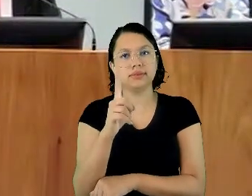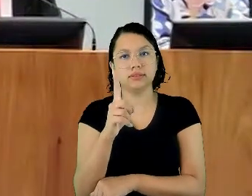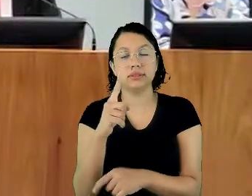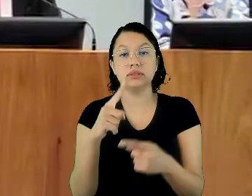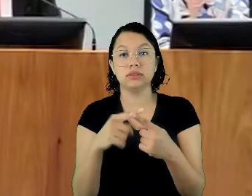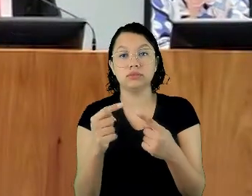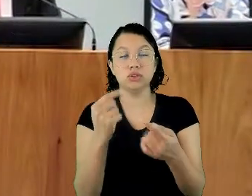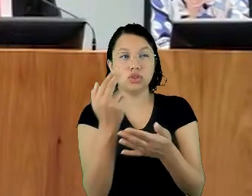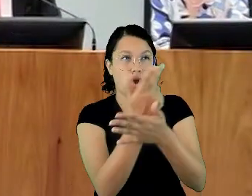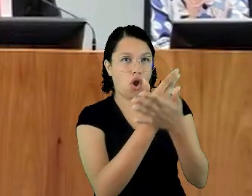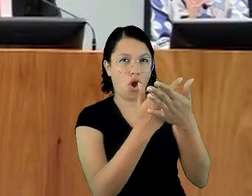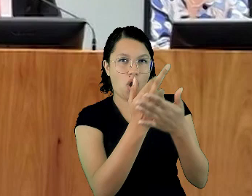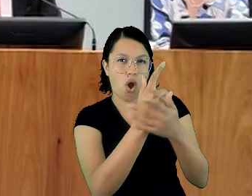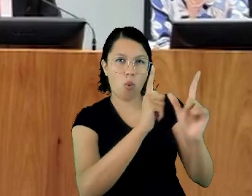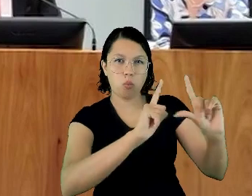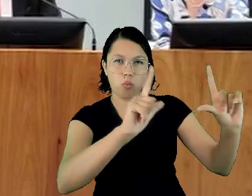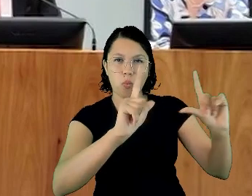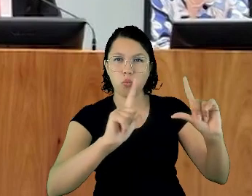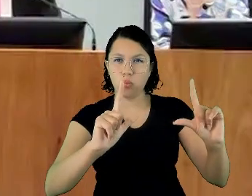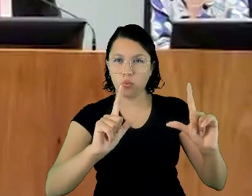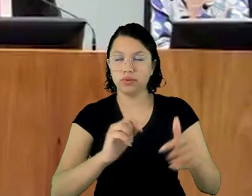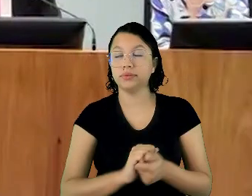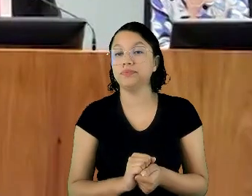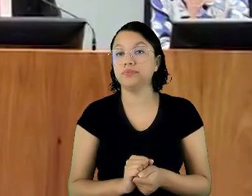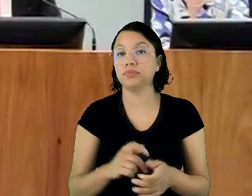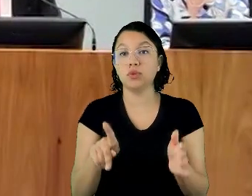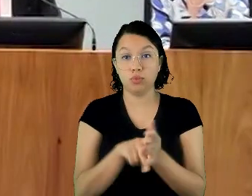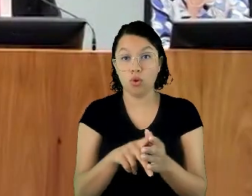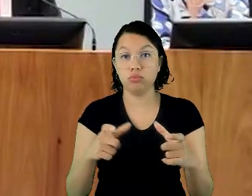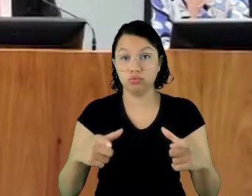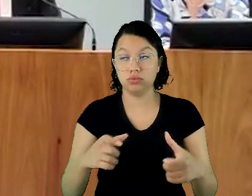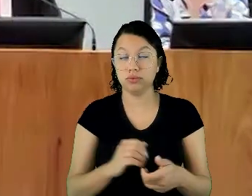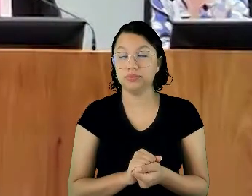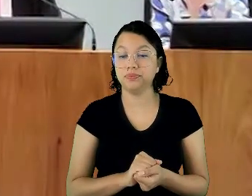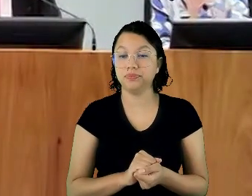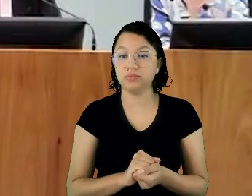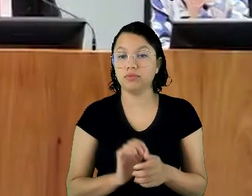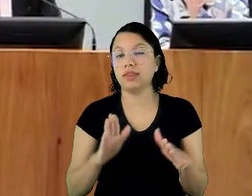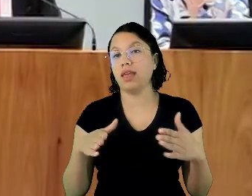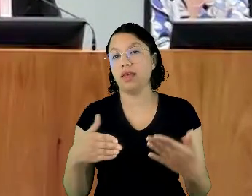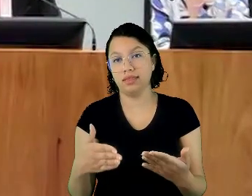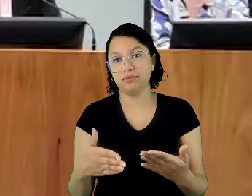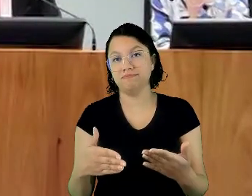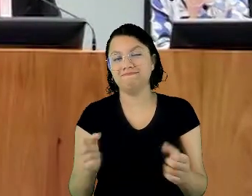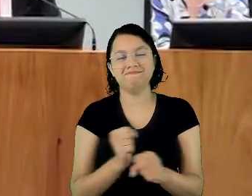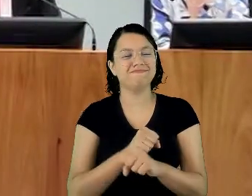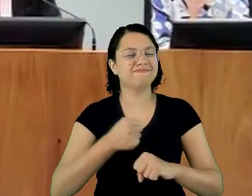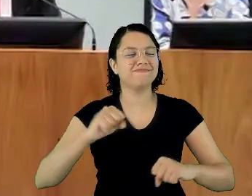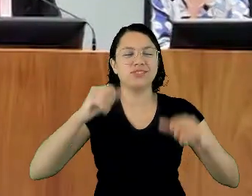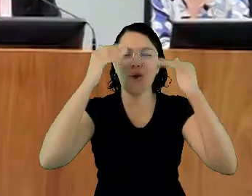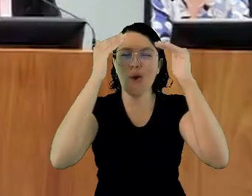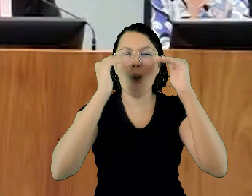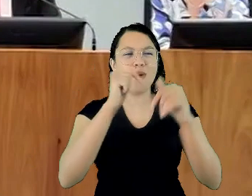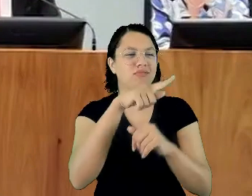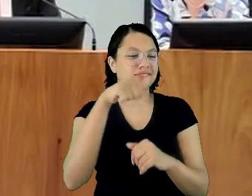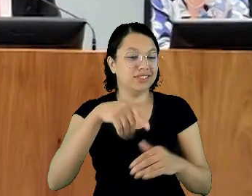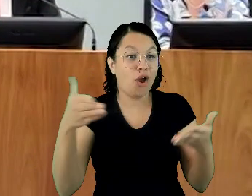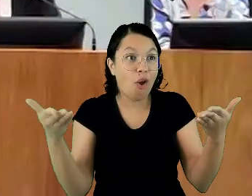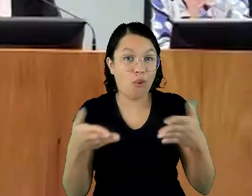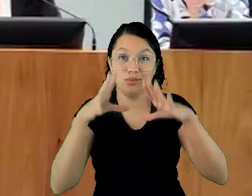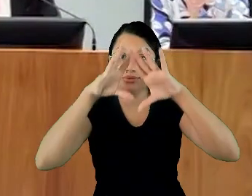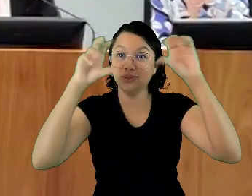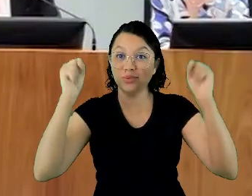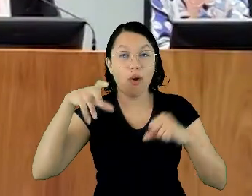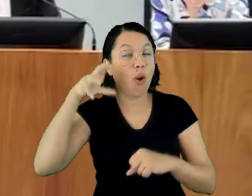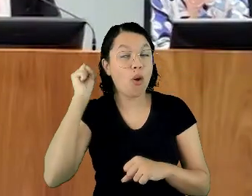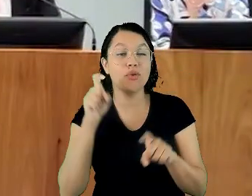né, locais. Então, senador, é uma grande honra tê-lo aqui hoje no tribunal e ouvi-lo também. Não